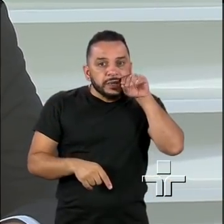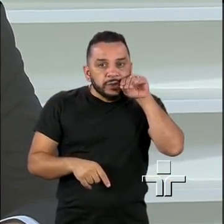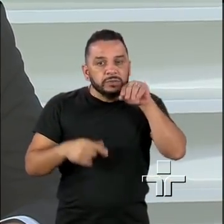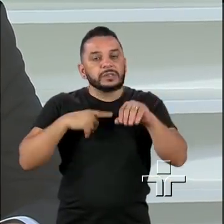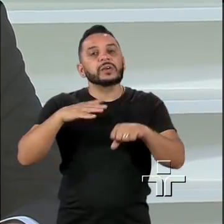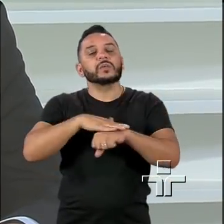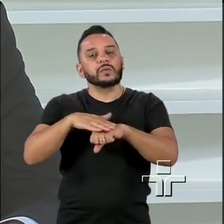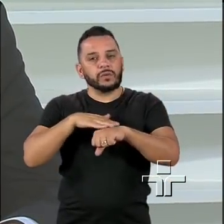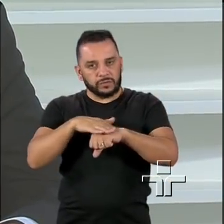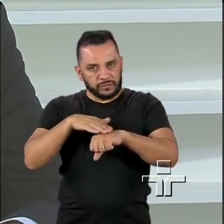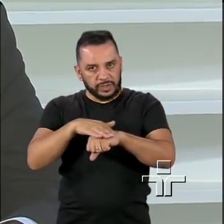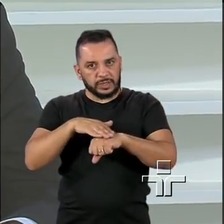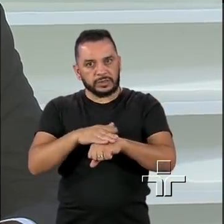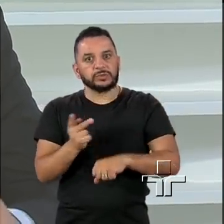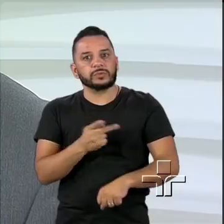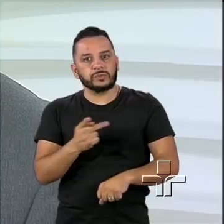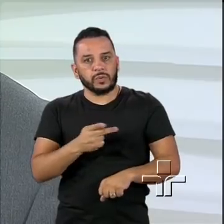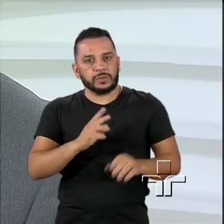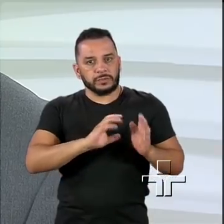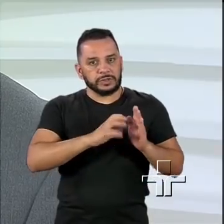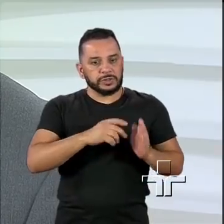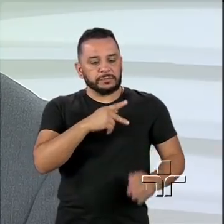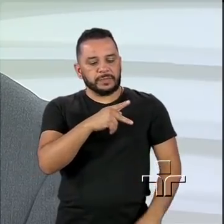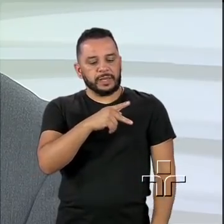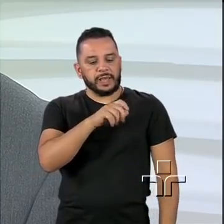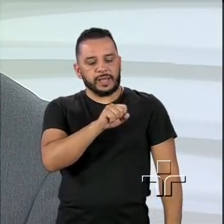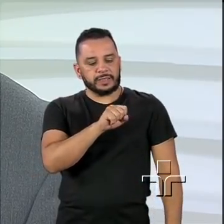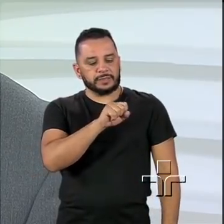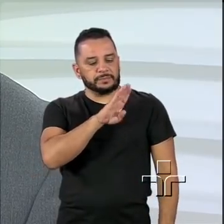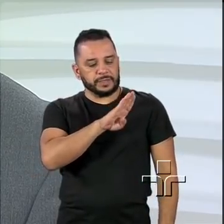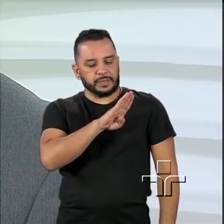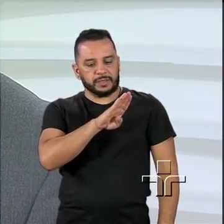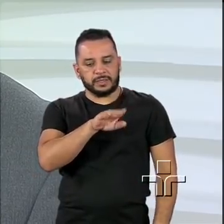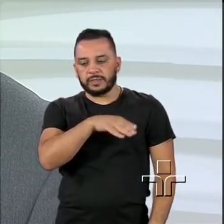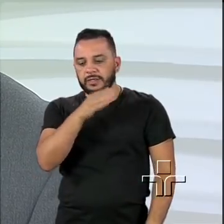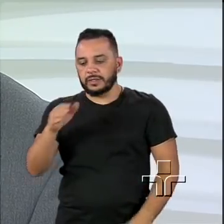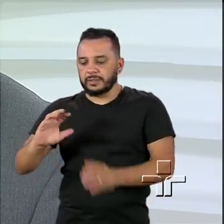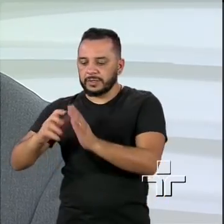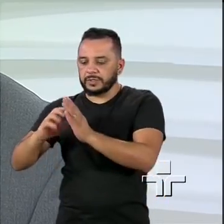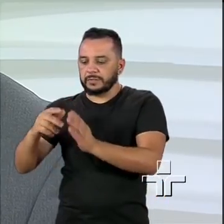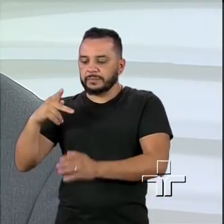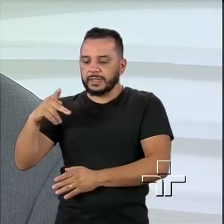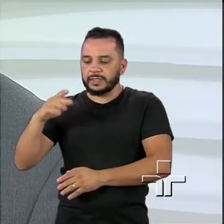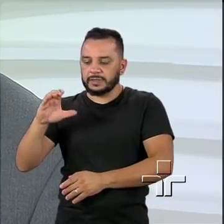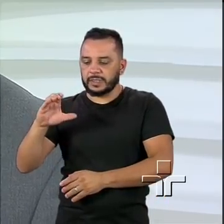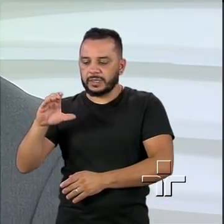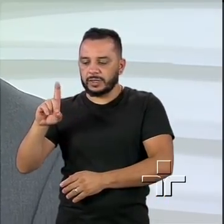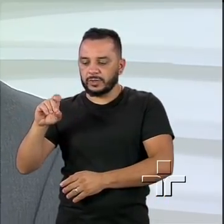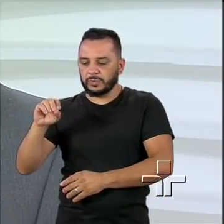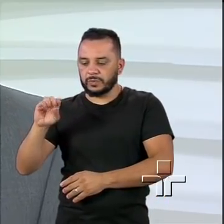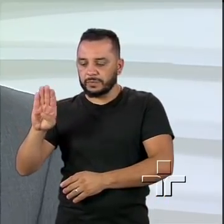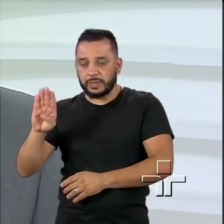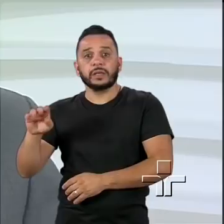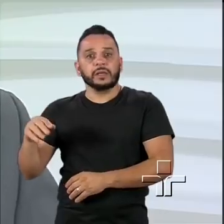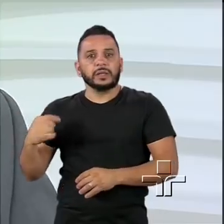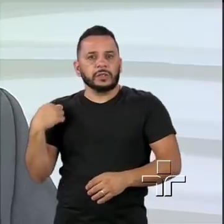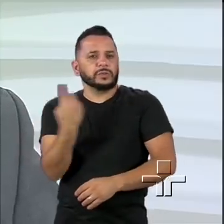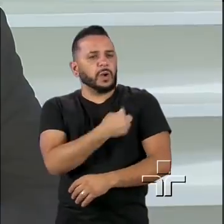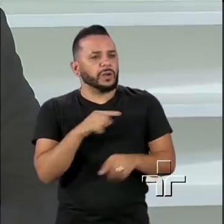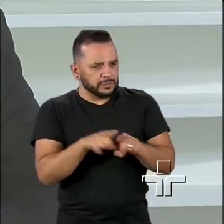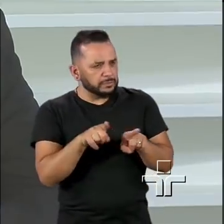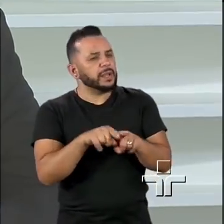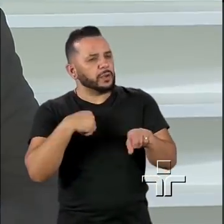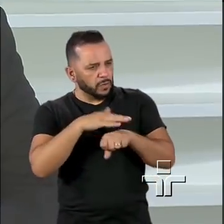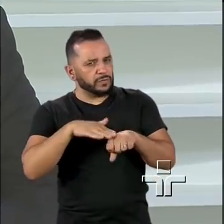conversas avançadas com esses dois partidos, com o PSB e com o PCdoB. Engraçado, nós também temos conversa avançada.